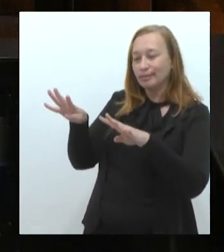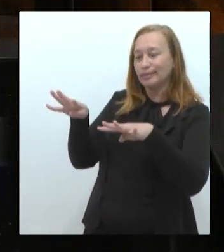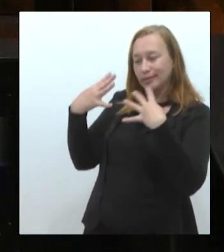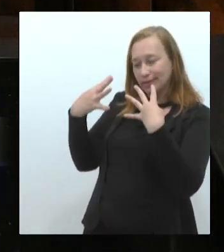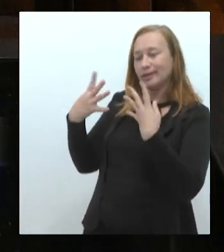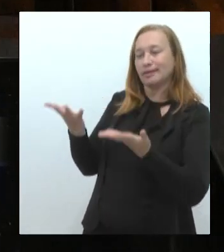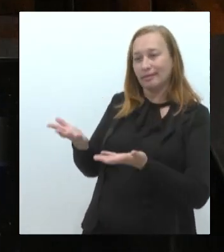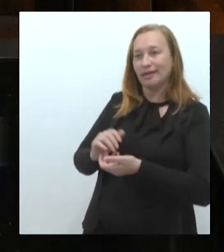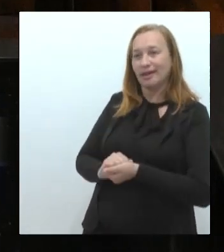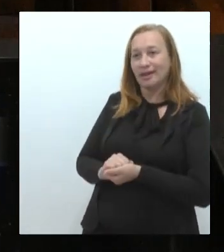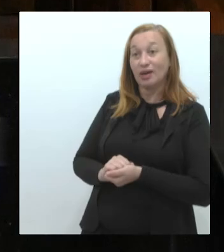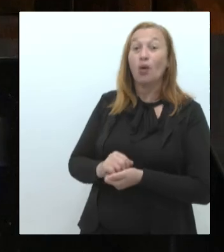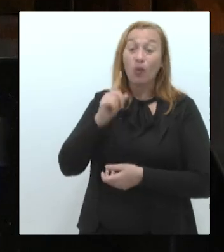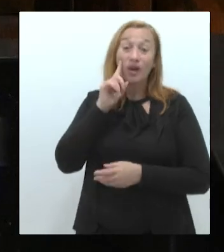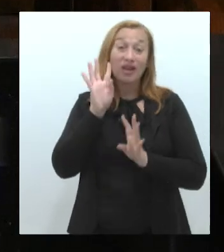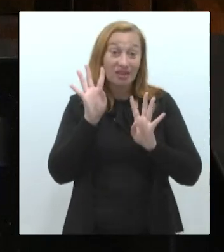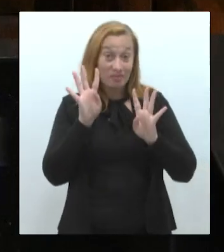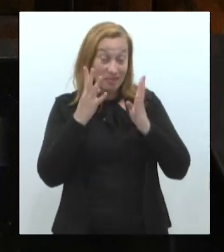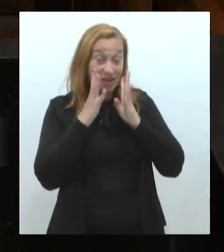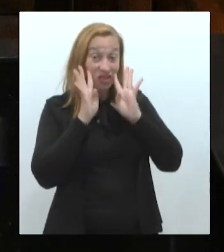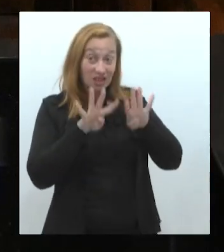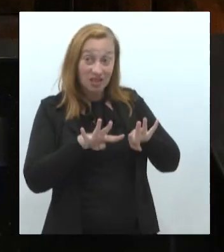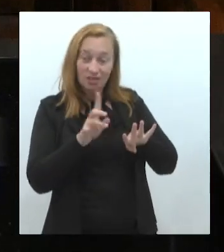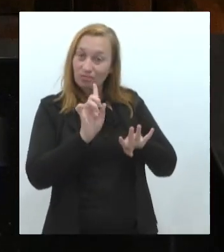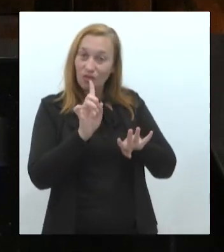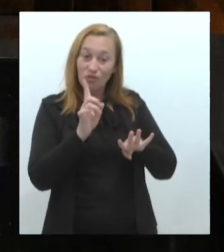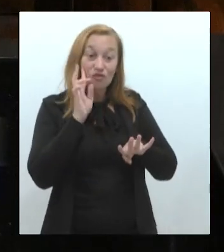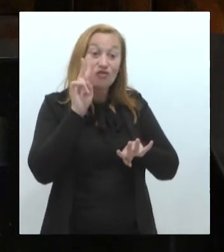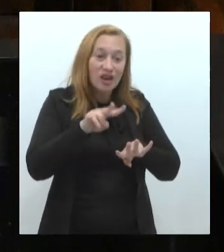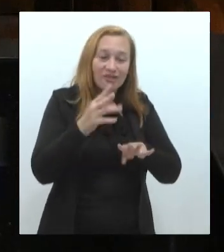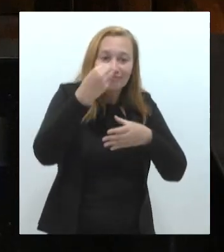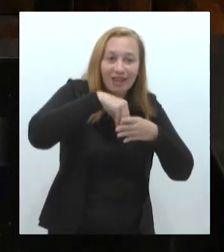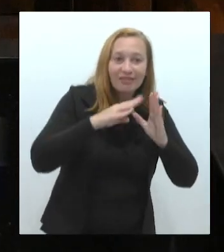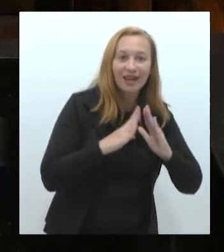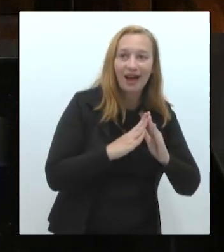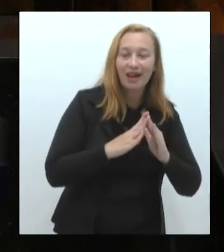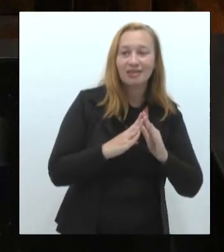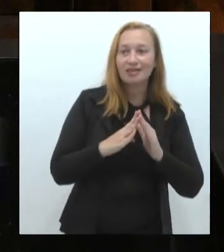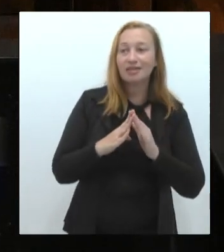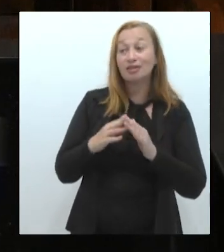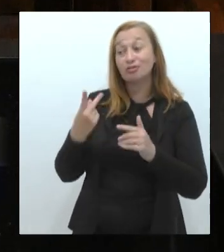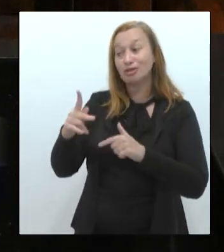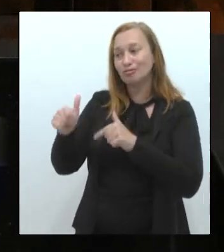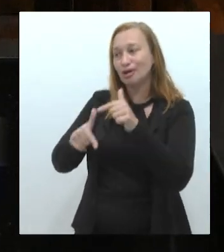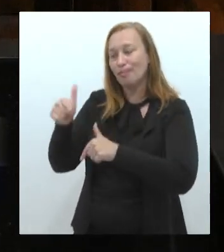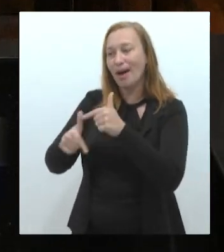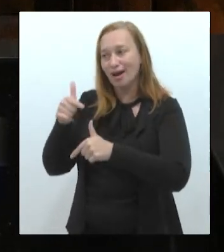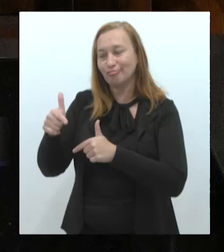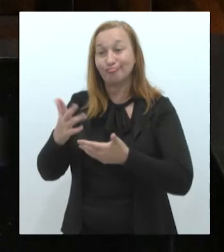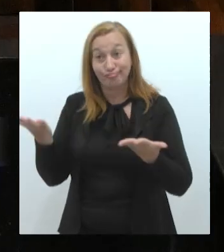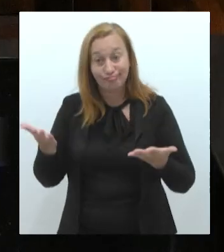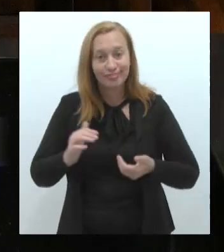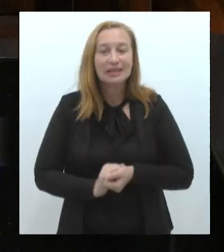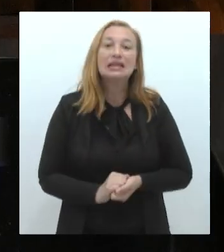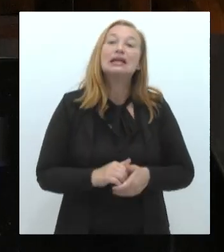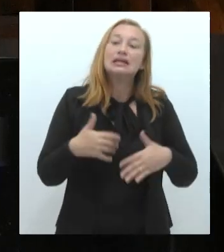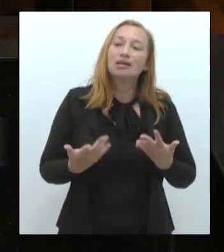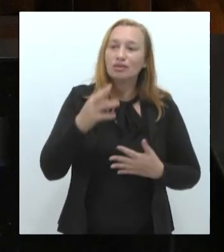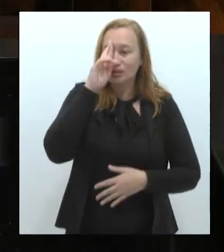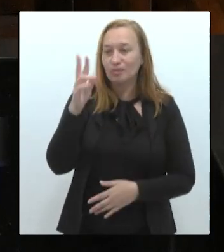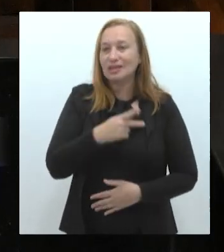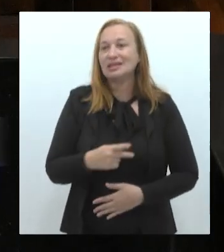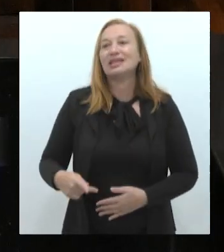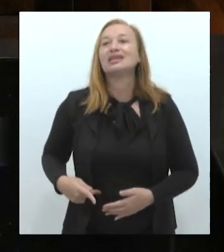atenção. O que ele tinha que prestar atenção, ele não presta, que é dentro de casa e na administração pública na qual ele se propôs a estar. E aí, presidente, fica